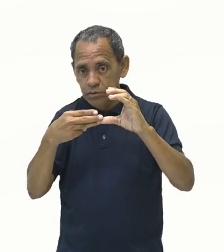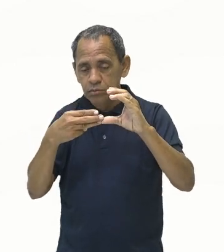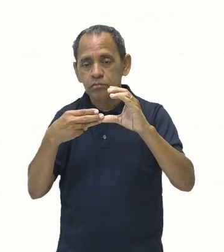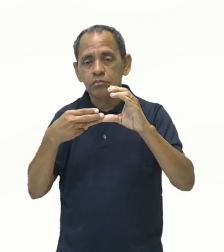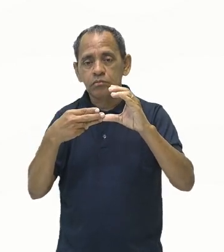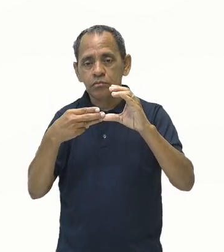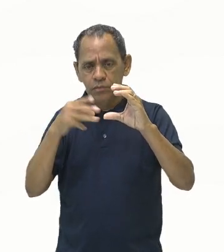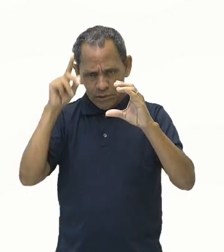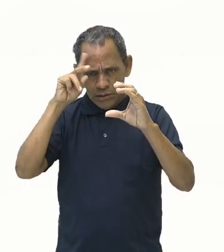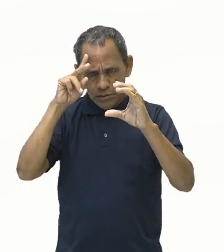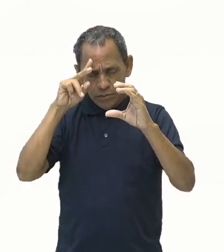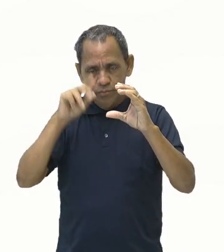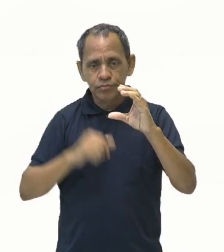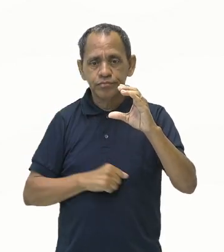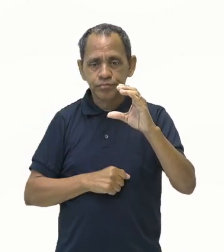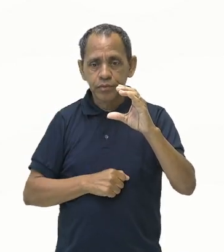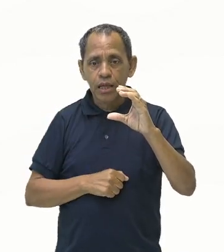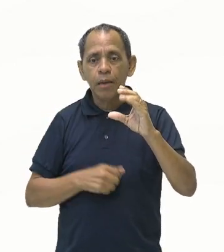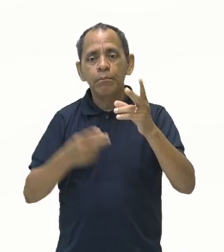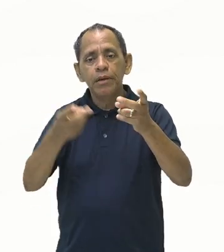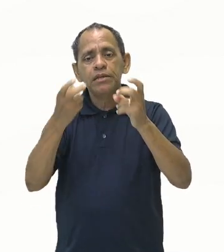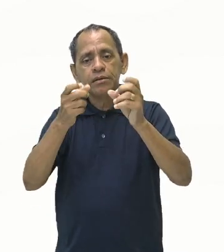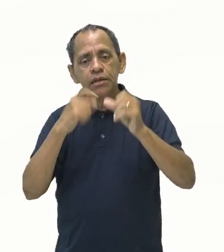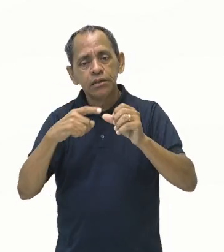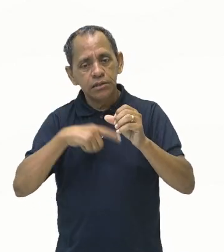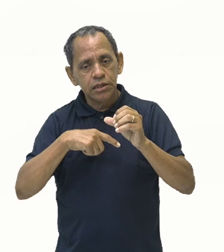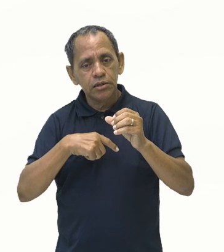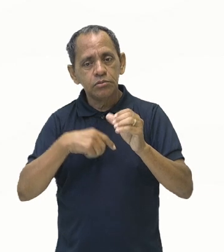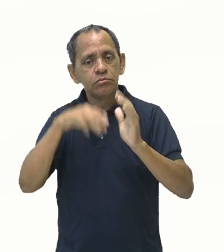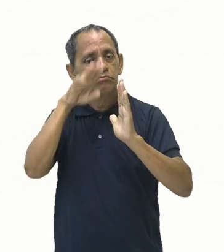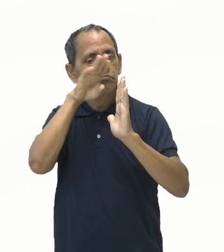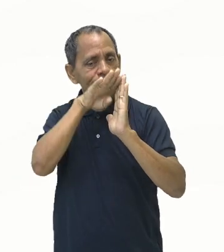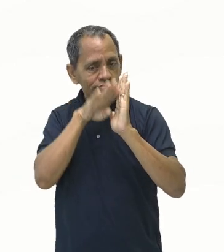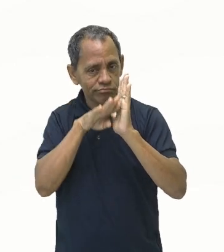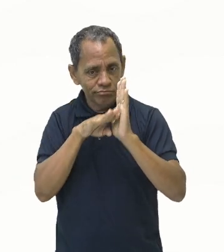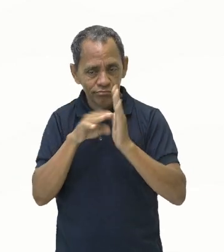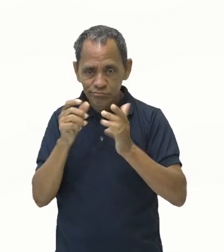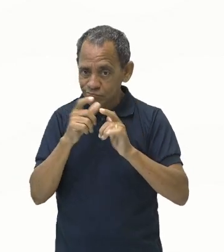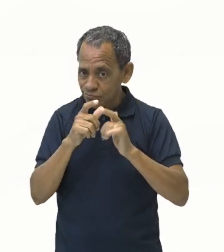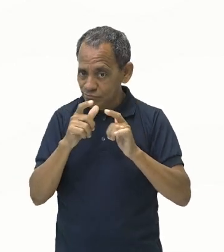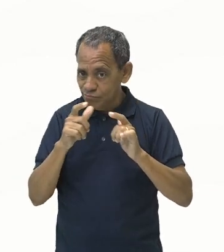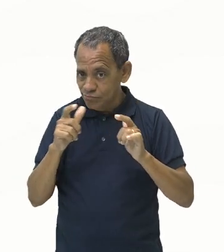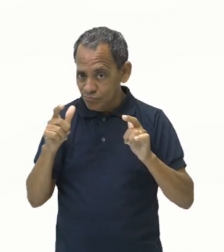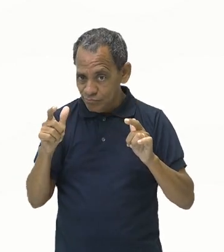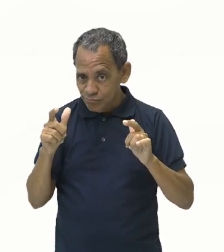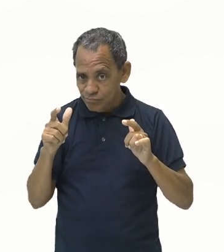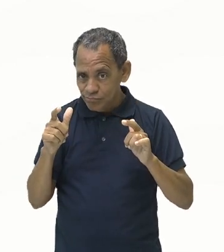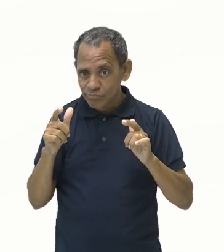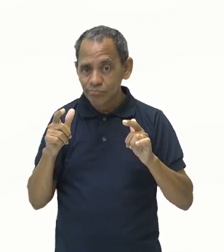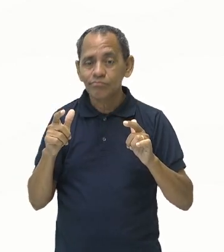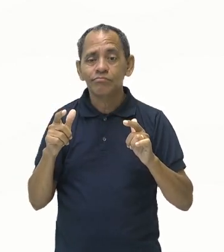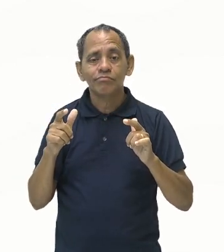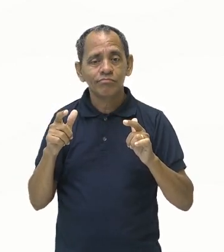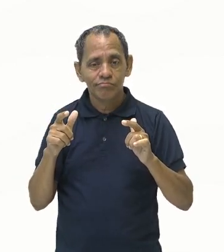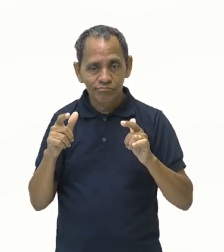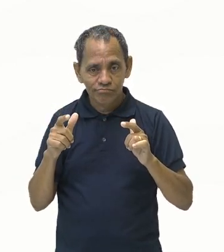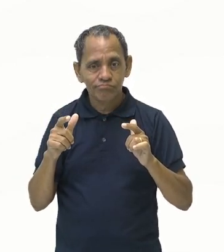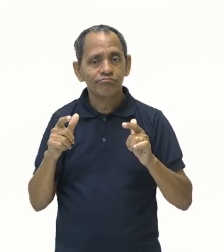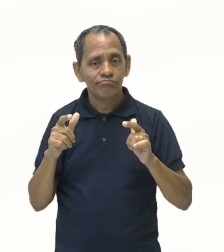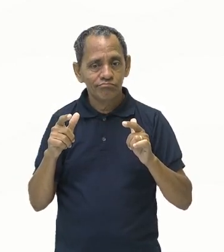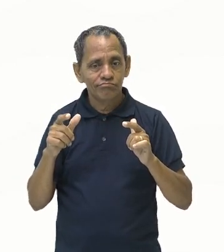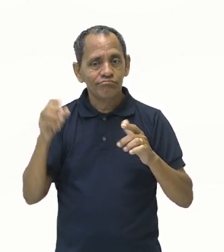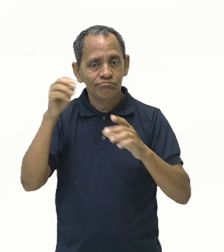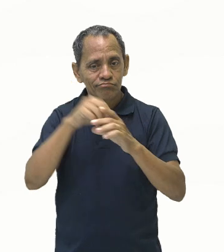traços. Então, note que nós temos uma classificação muito grande aí em relação às